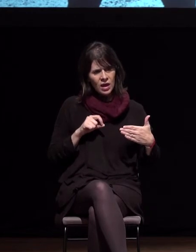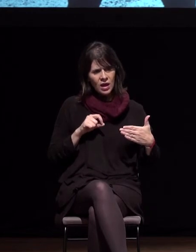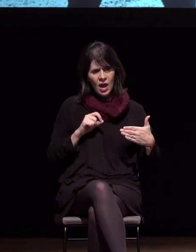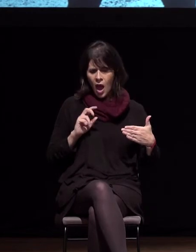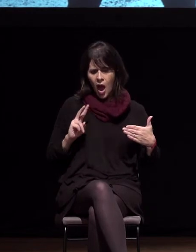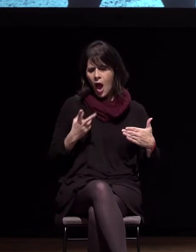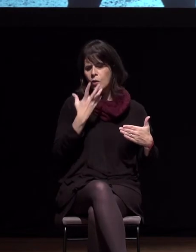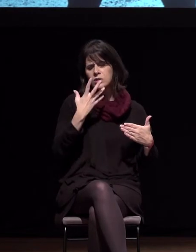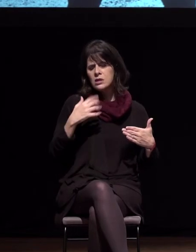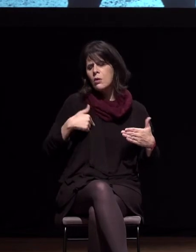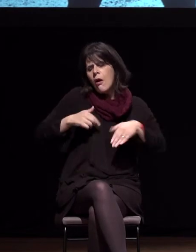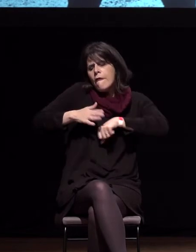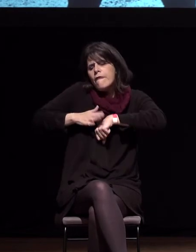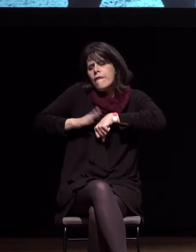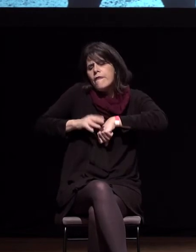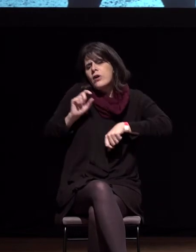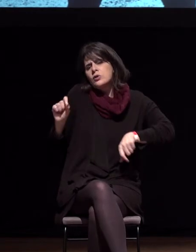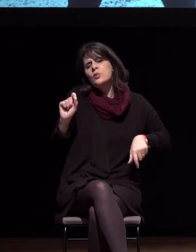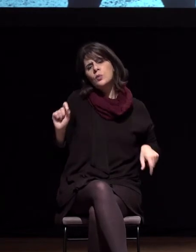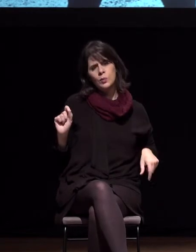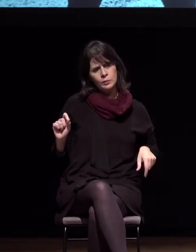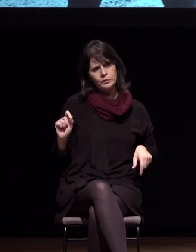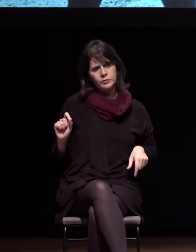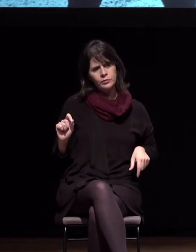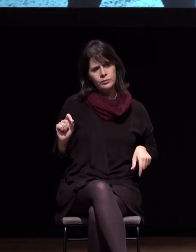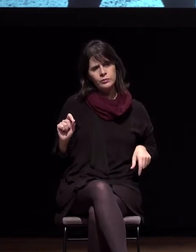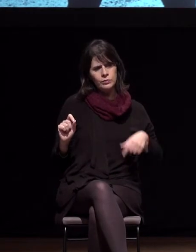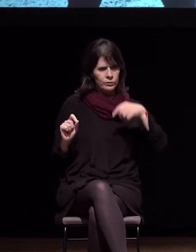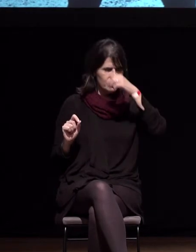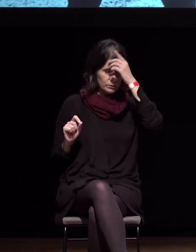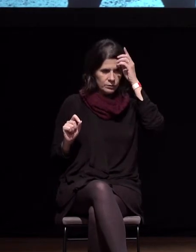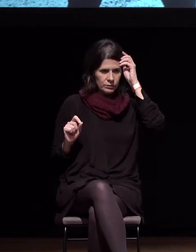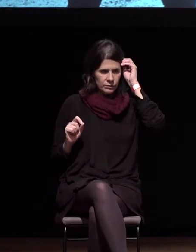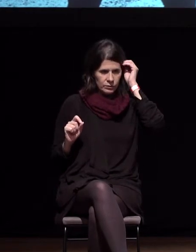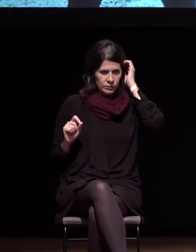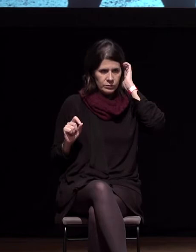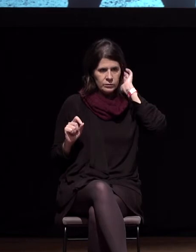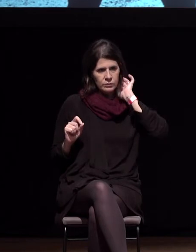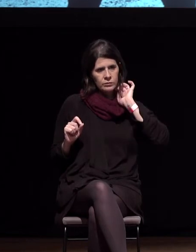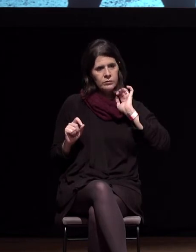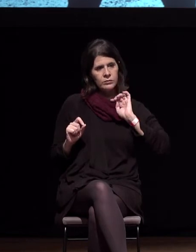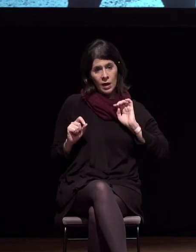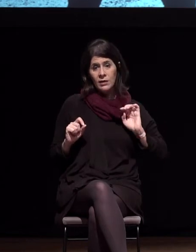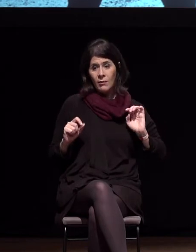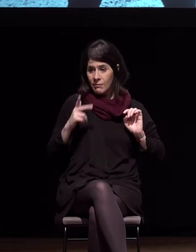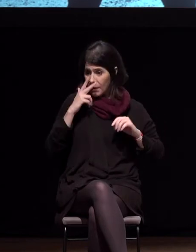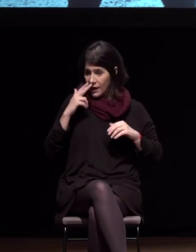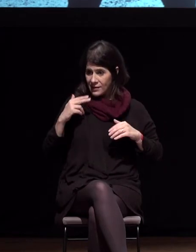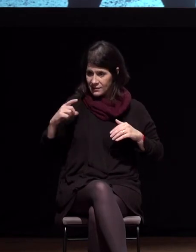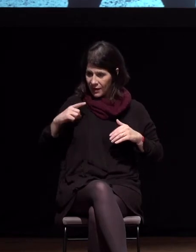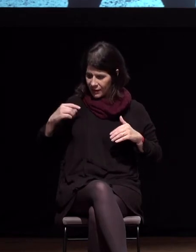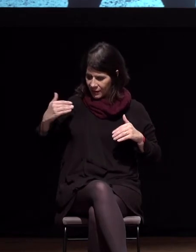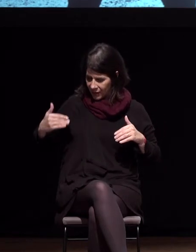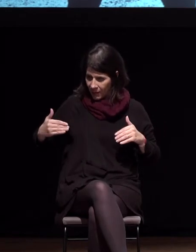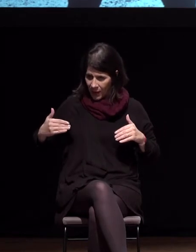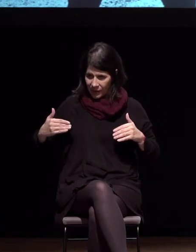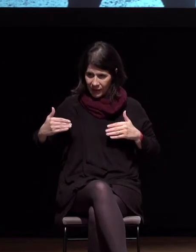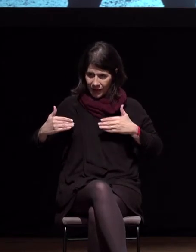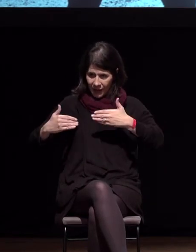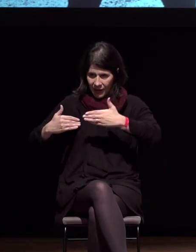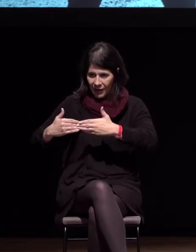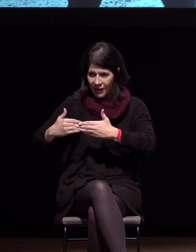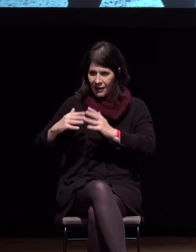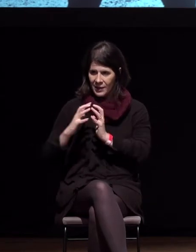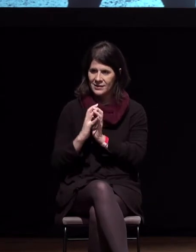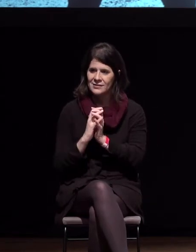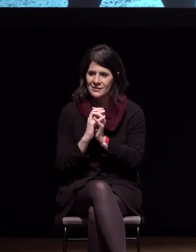que eu fiz, né? Então é isso, né? A gente vai por várias camadinhas, vai tirando mesmo da